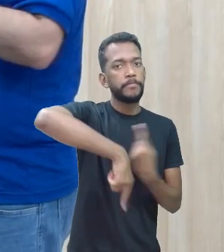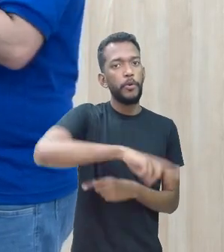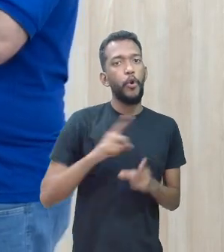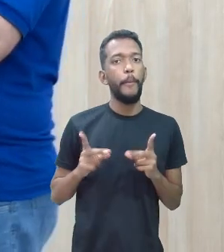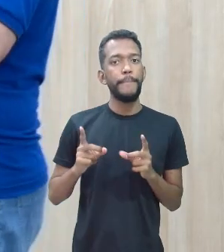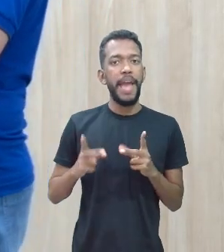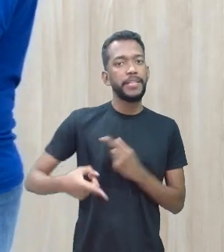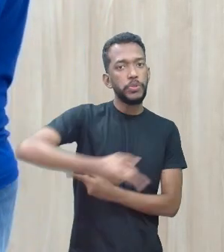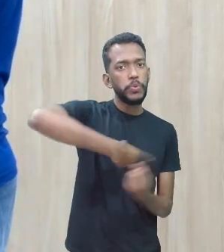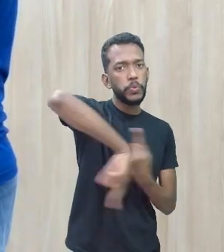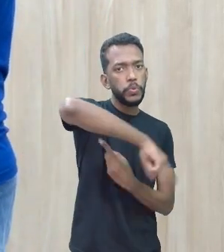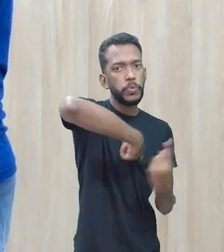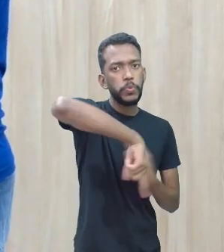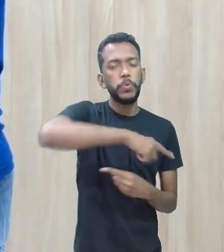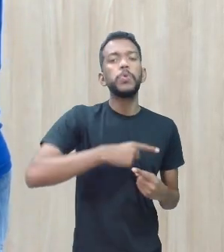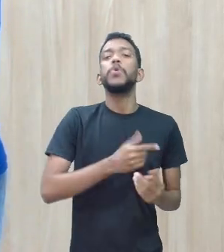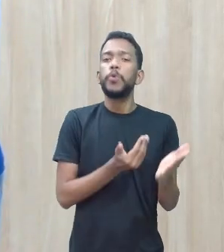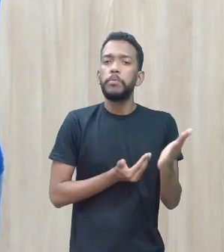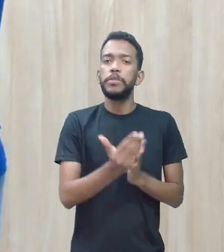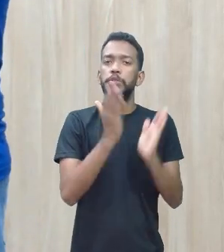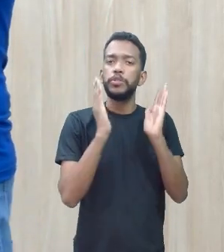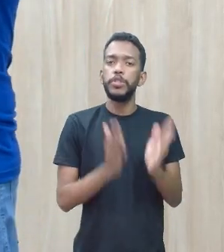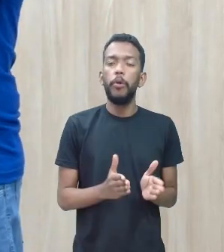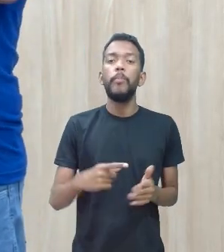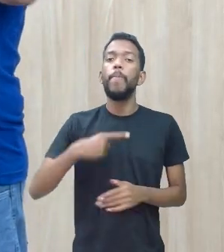tornasse assim bastante